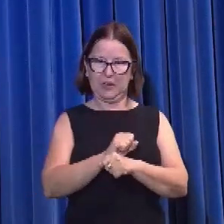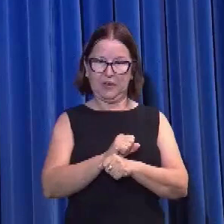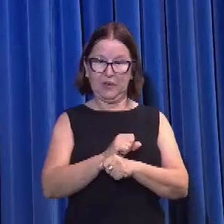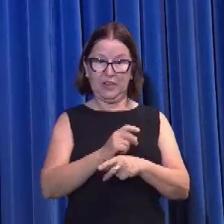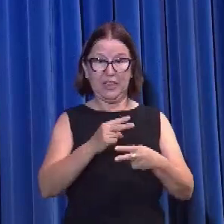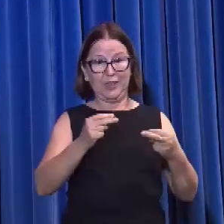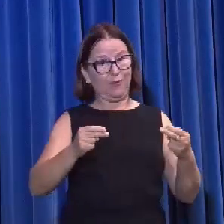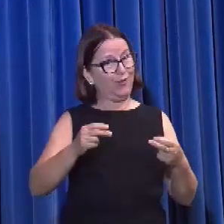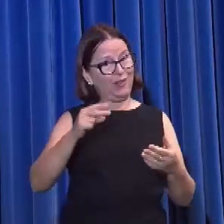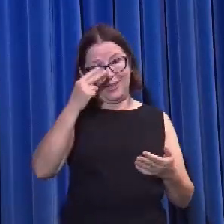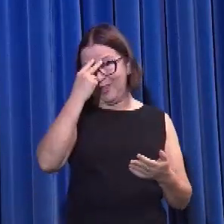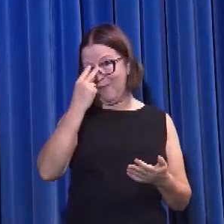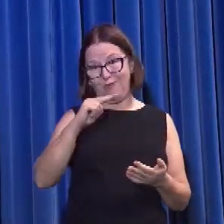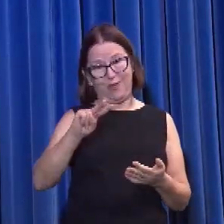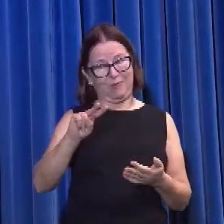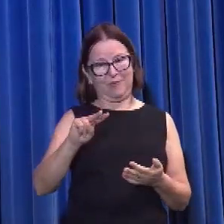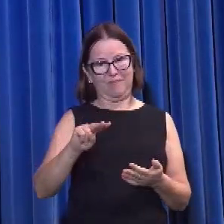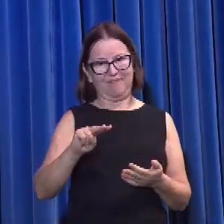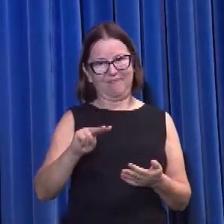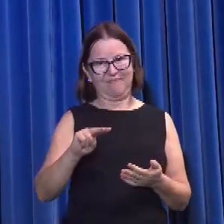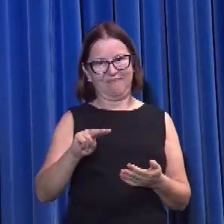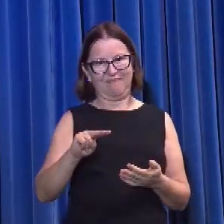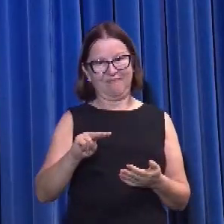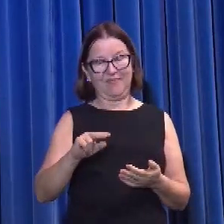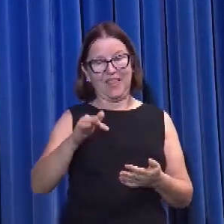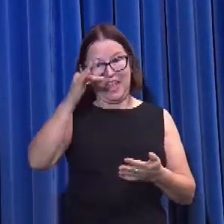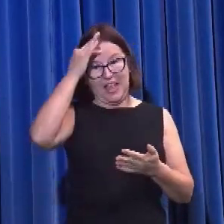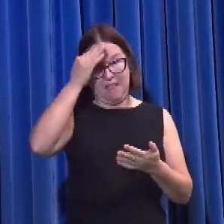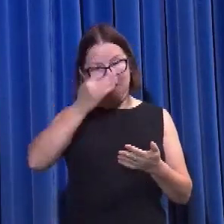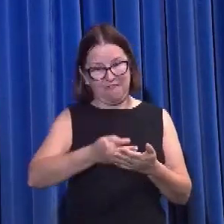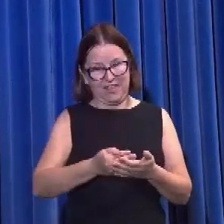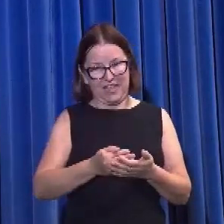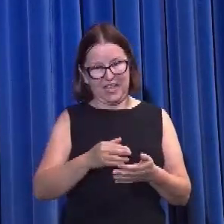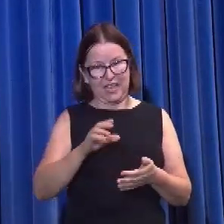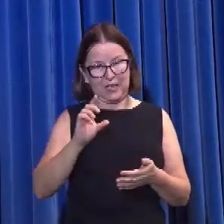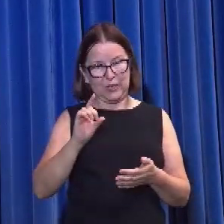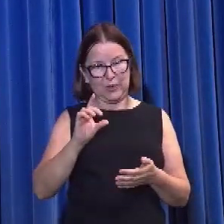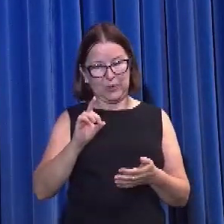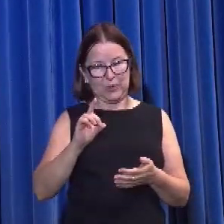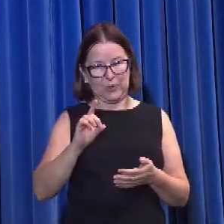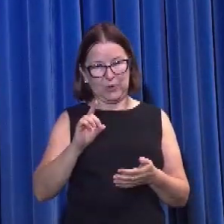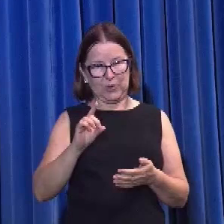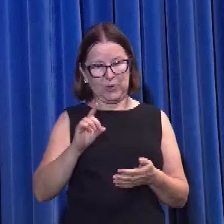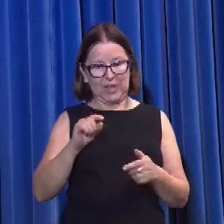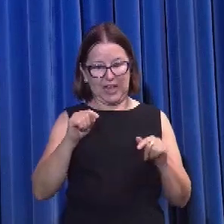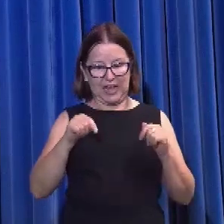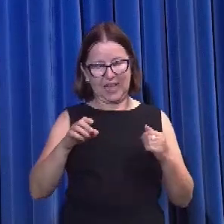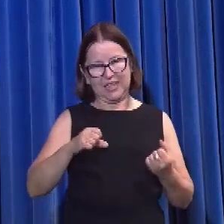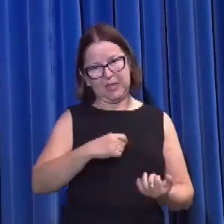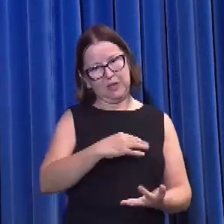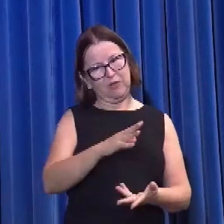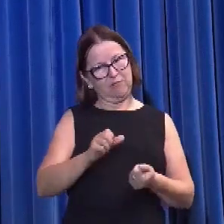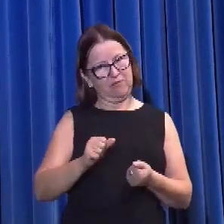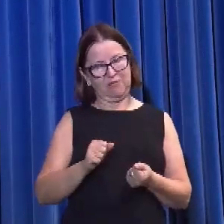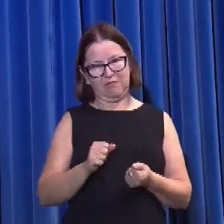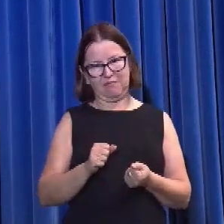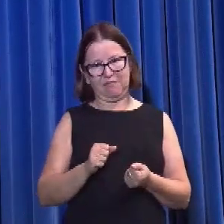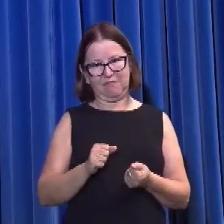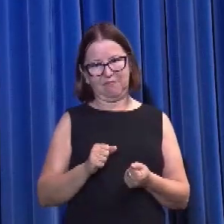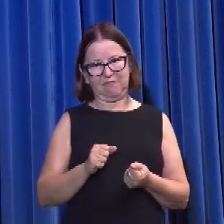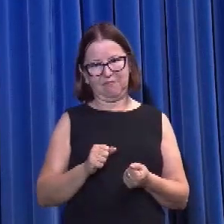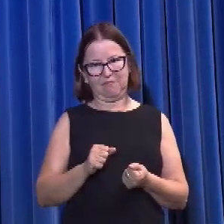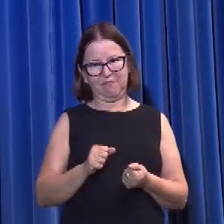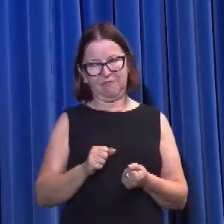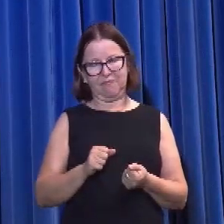fé. A fé só vai existir enquanto eu estiver nessa dimensão da